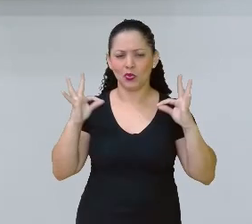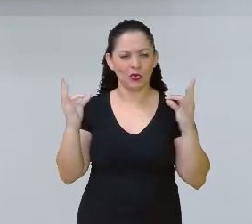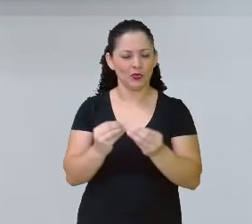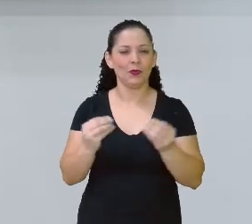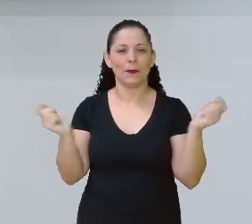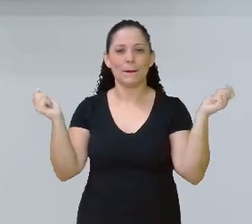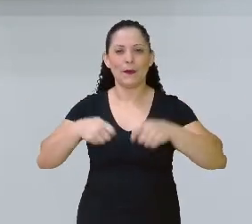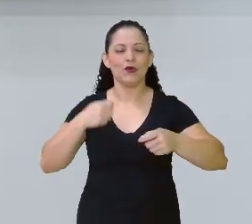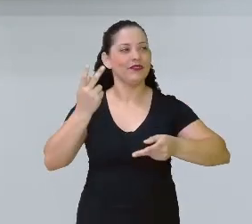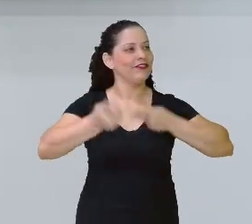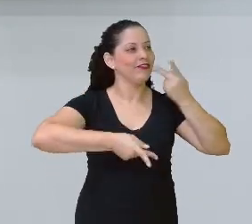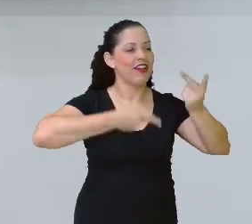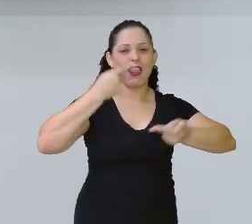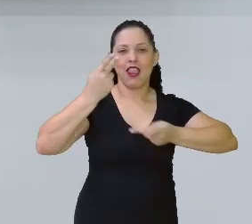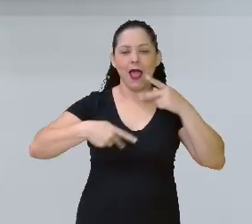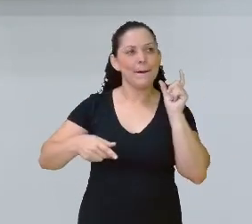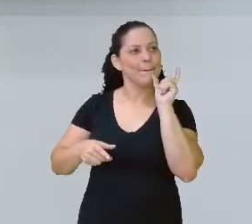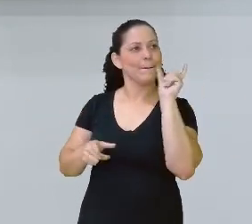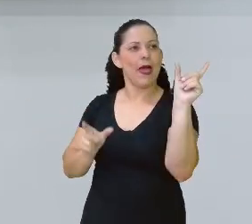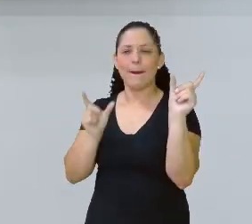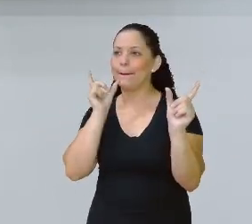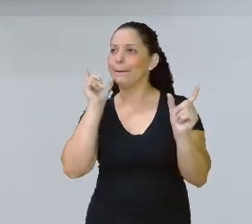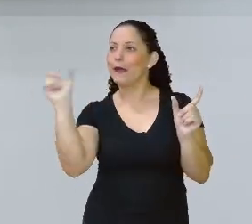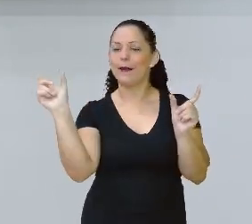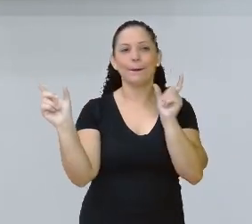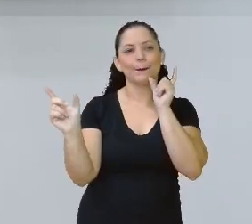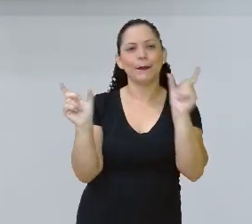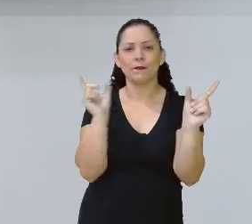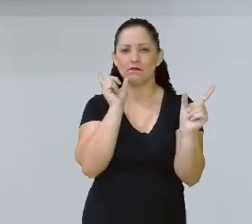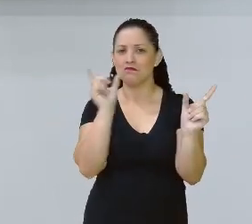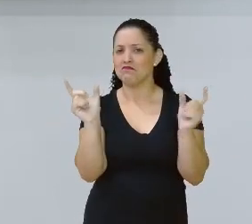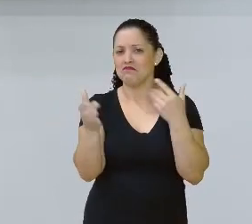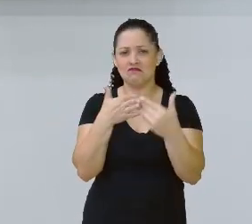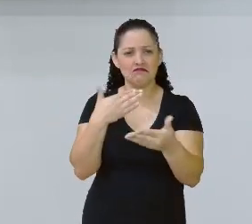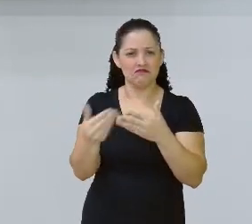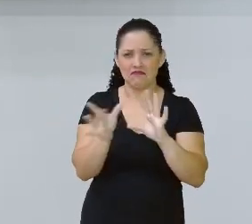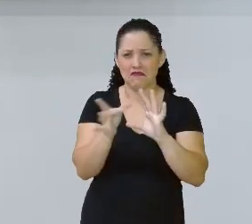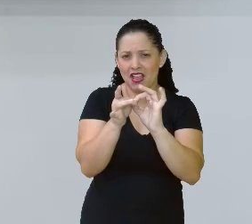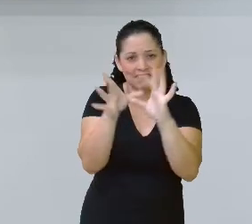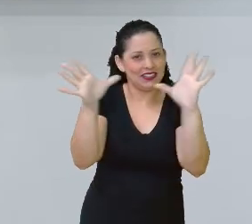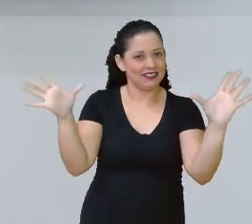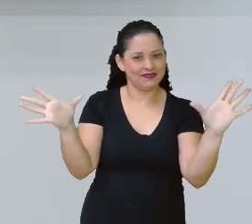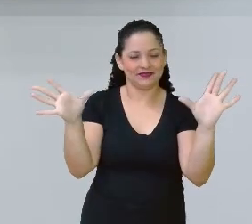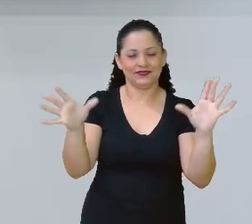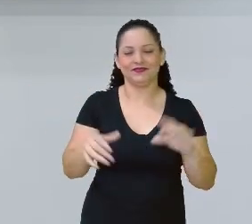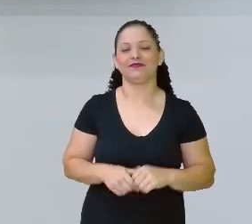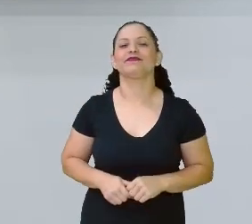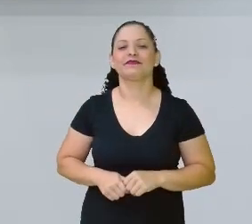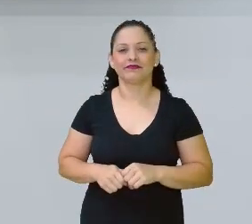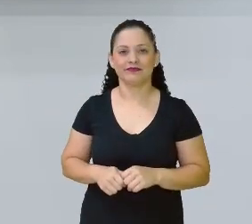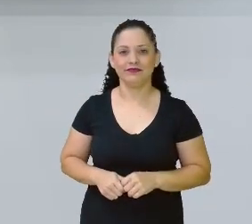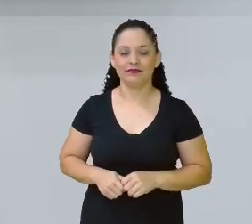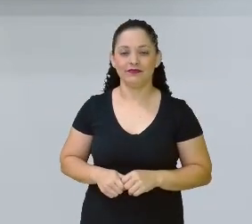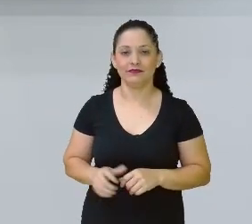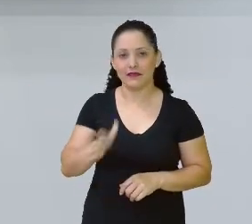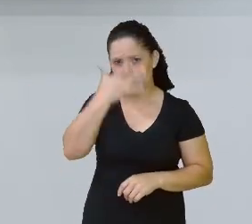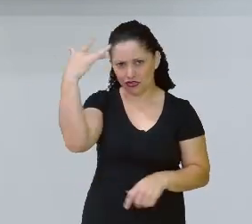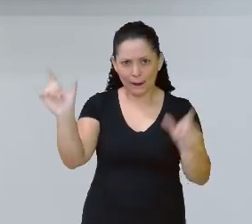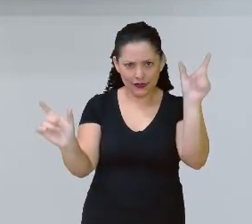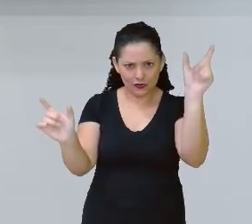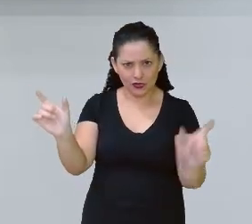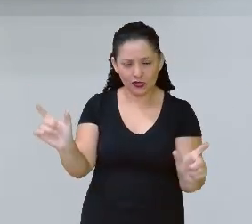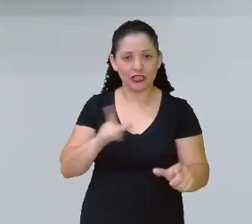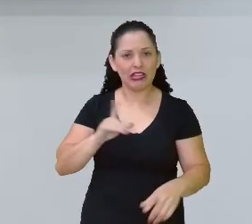falar, né? A palavra pode ser de qualquer pessoa, certo? Todo mundo tem esse